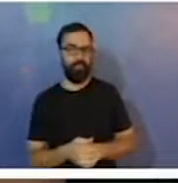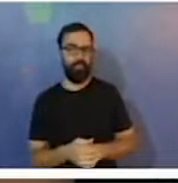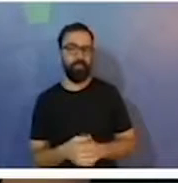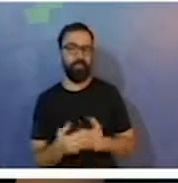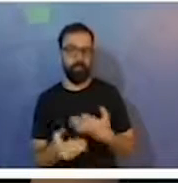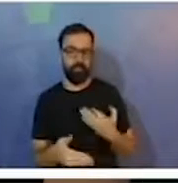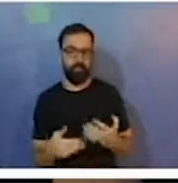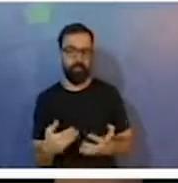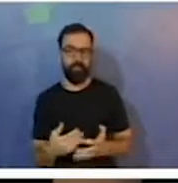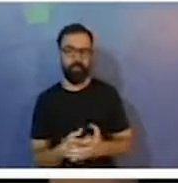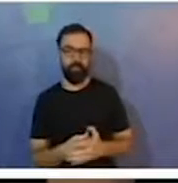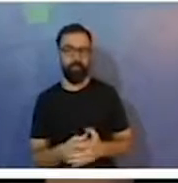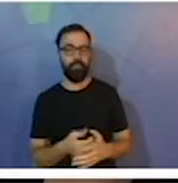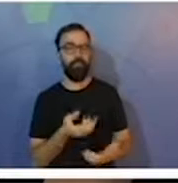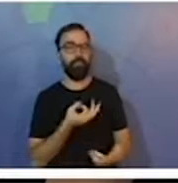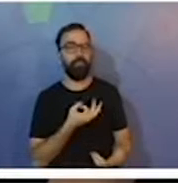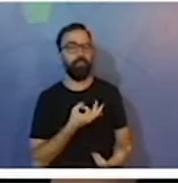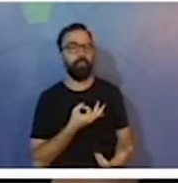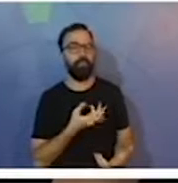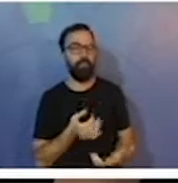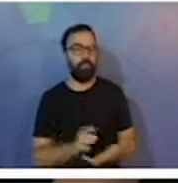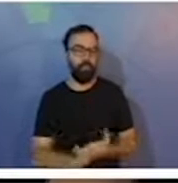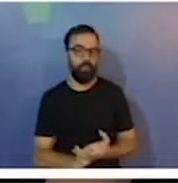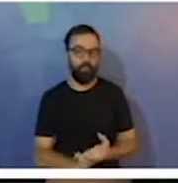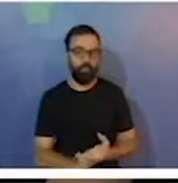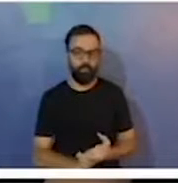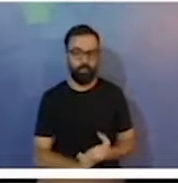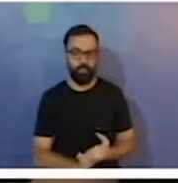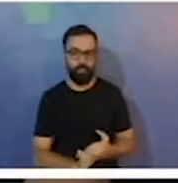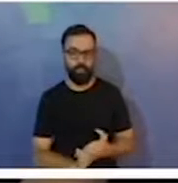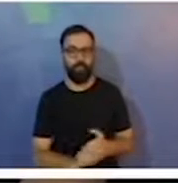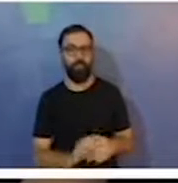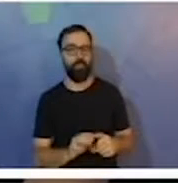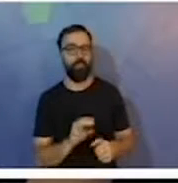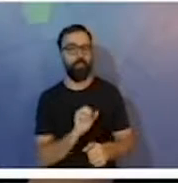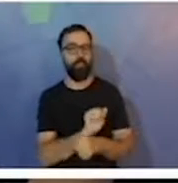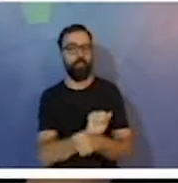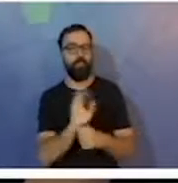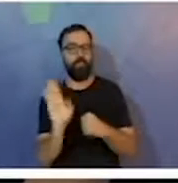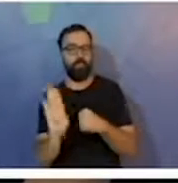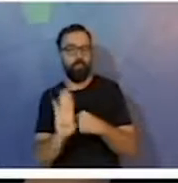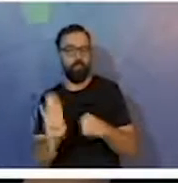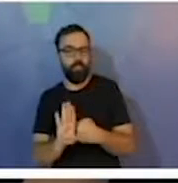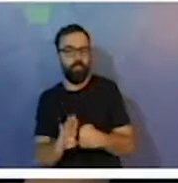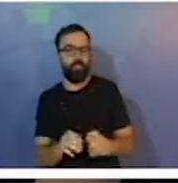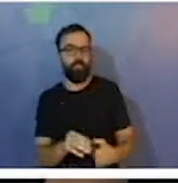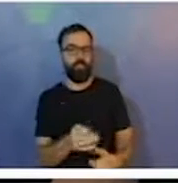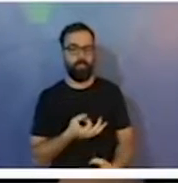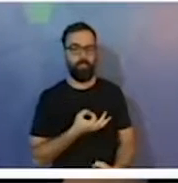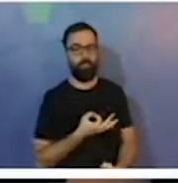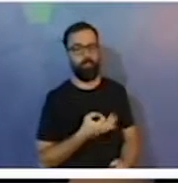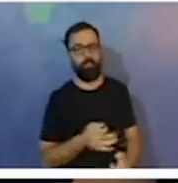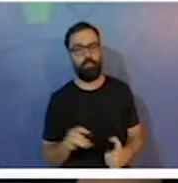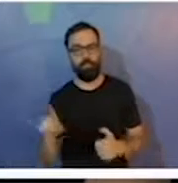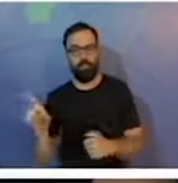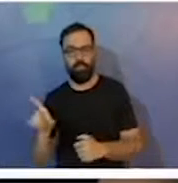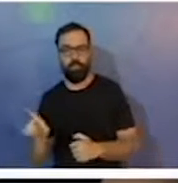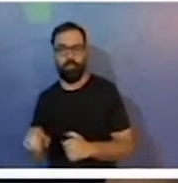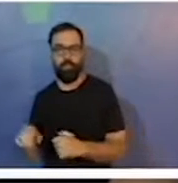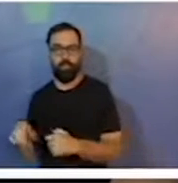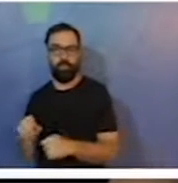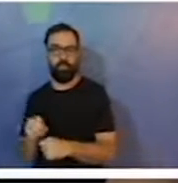depois já me Eu tenho dois botões brancos Então qual é o substantivo botões qual adjetivo